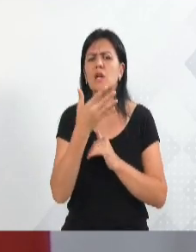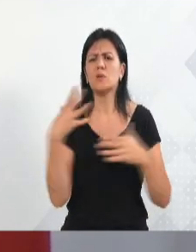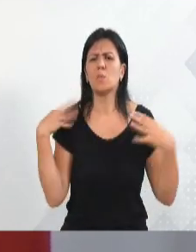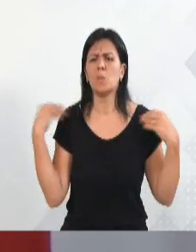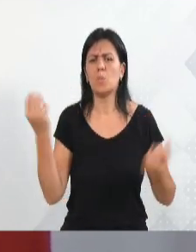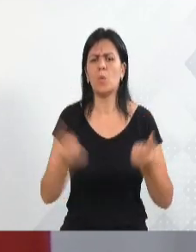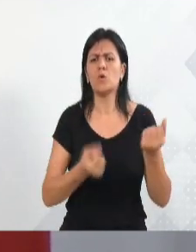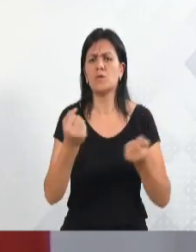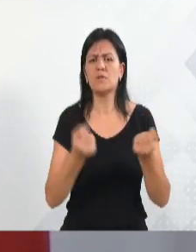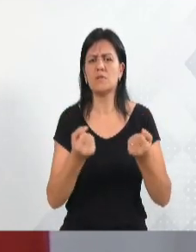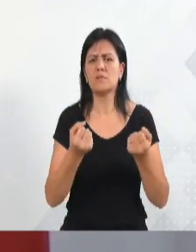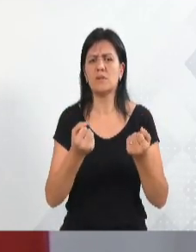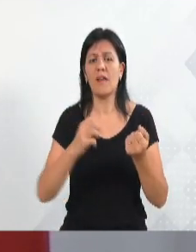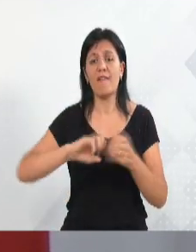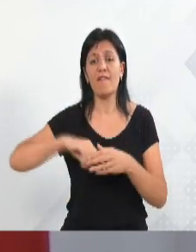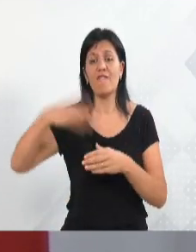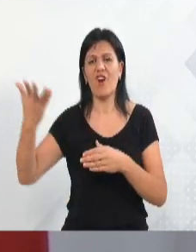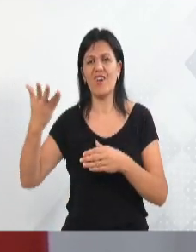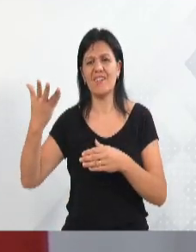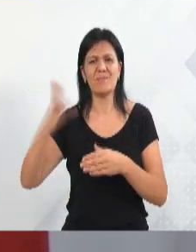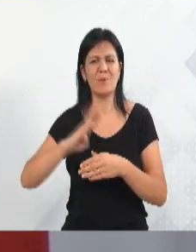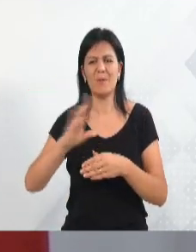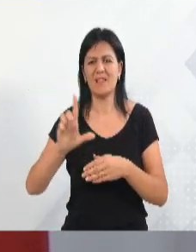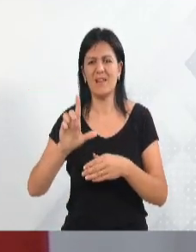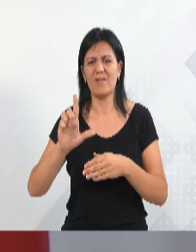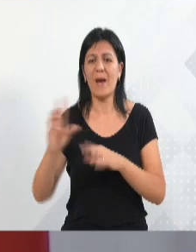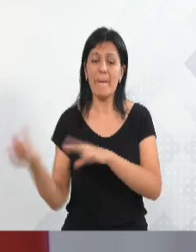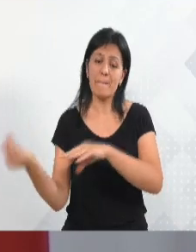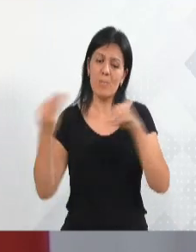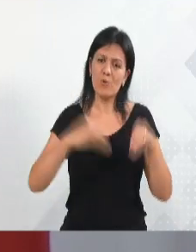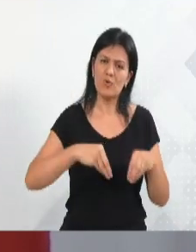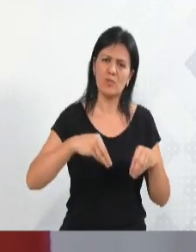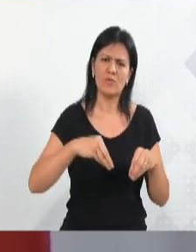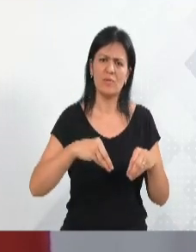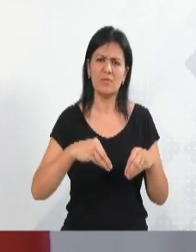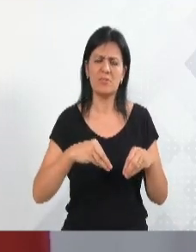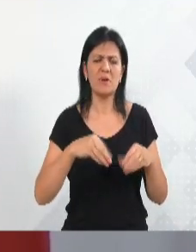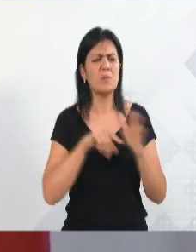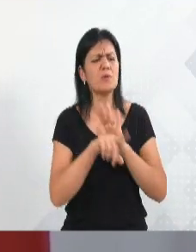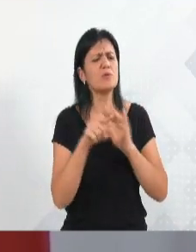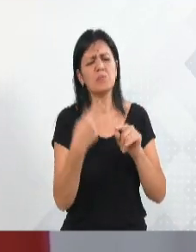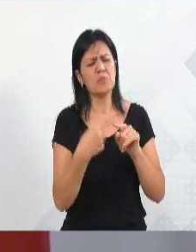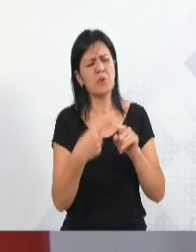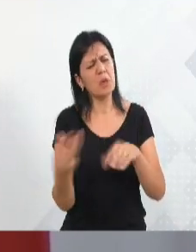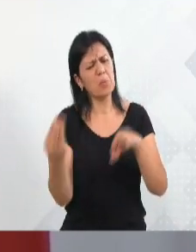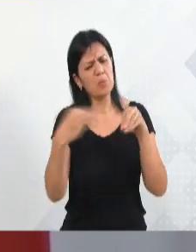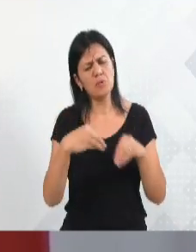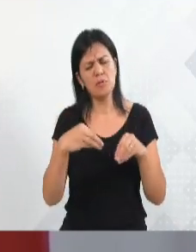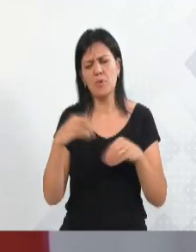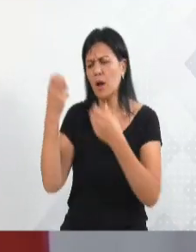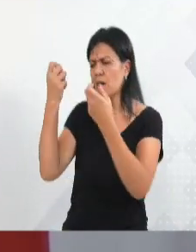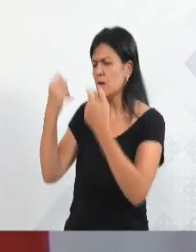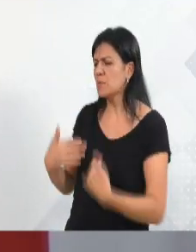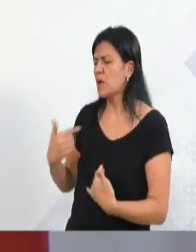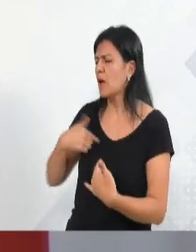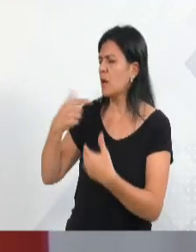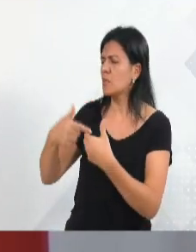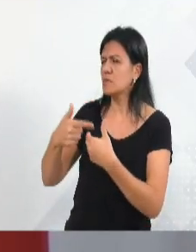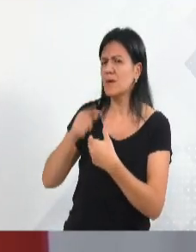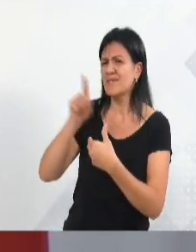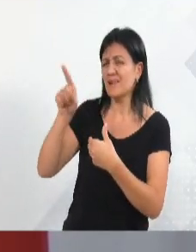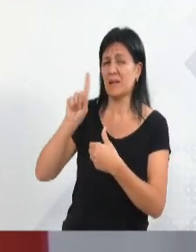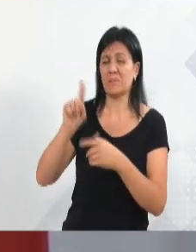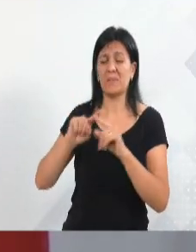não são de Blumenau. Você pergunta, como é que você veio para cá e tal, ele já explica, olha, porque eu morava lá na cidade tal,